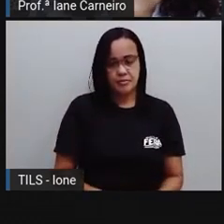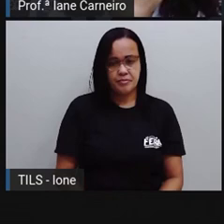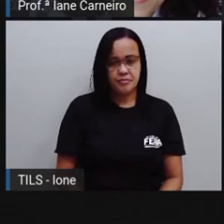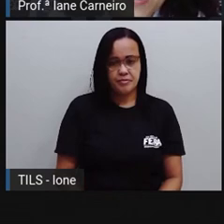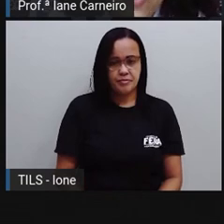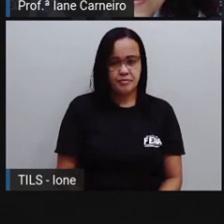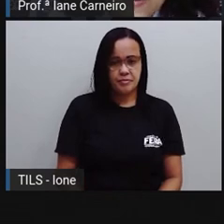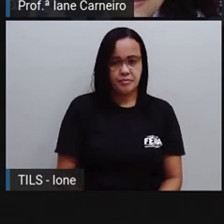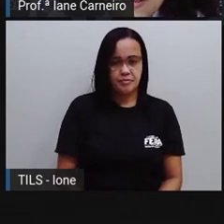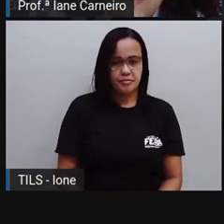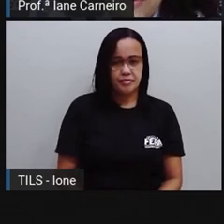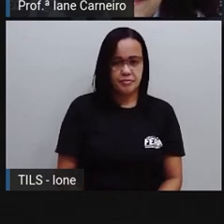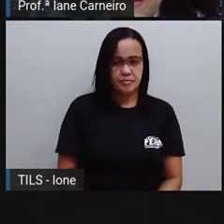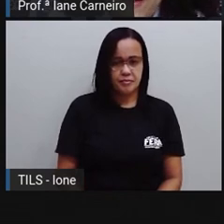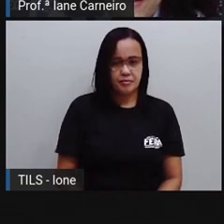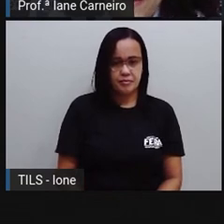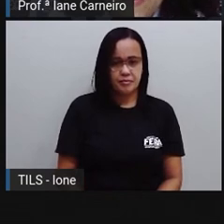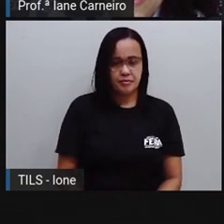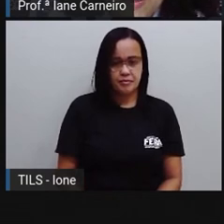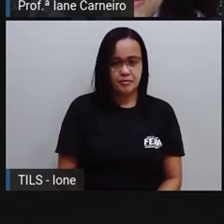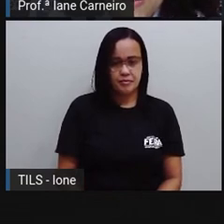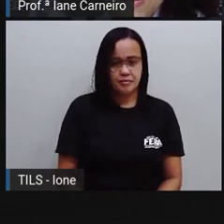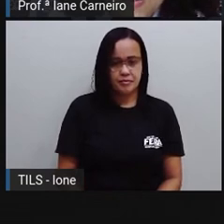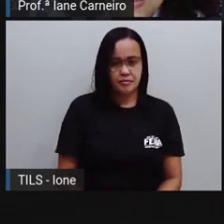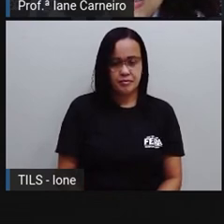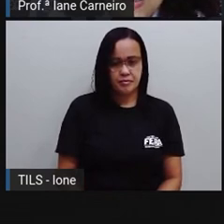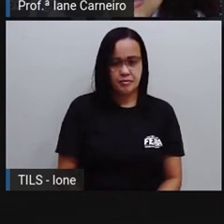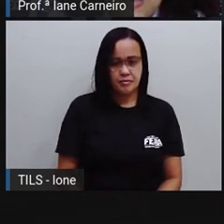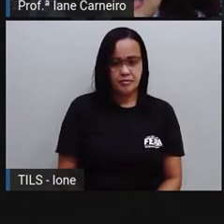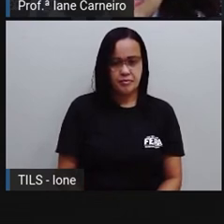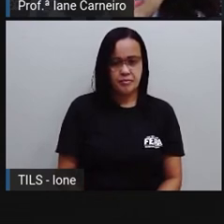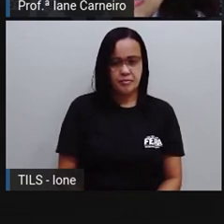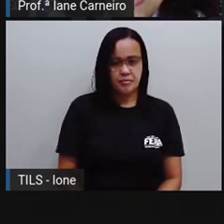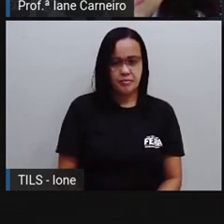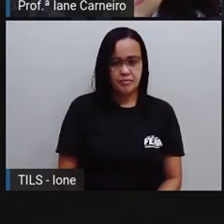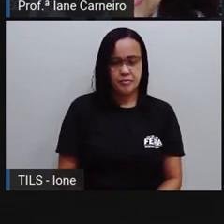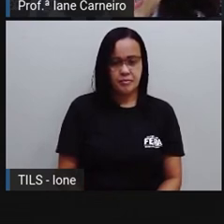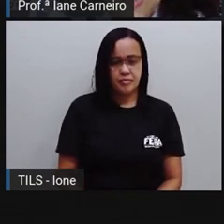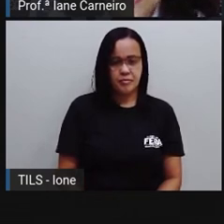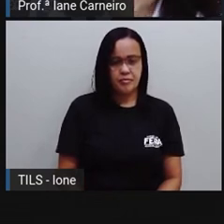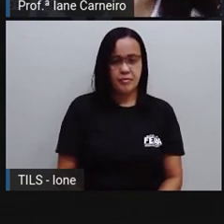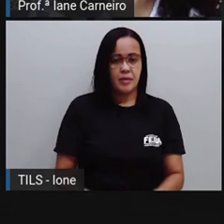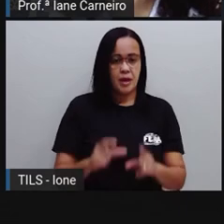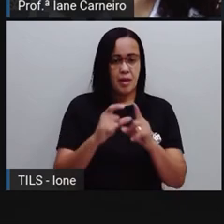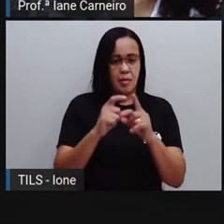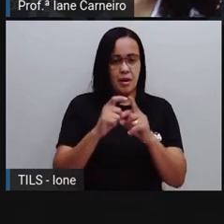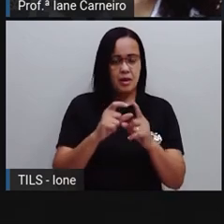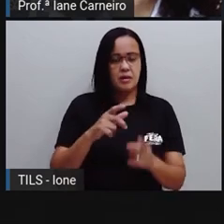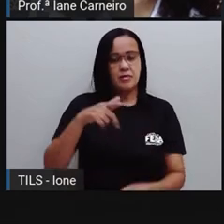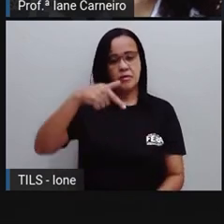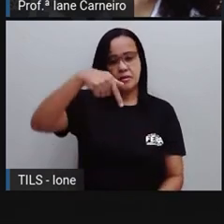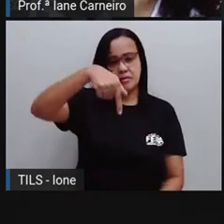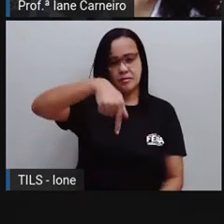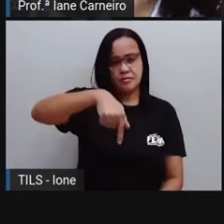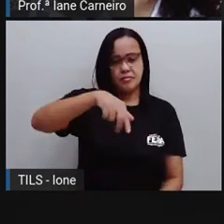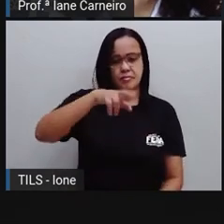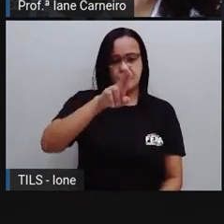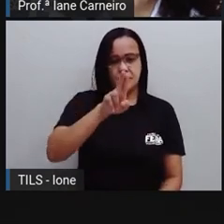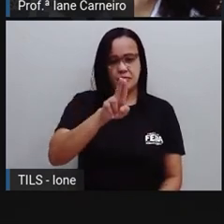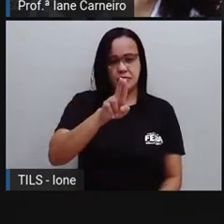deixa eu ver aqui cursivo a palavra queda né que queda voltar aqui